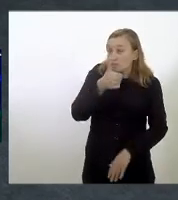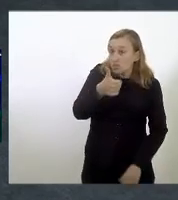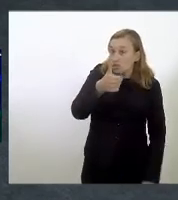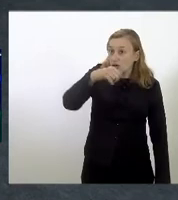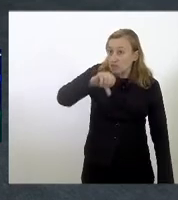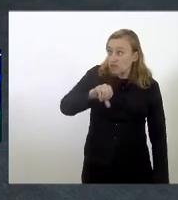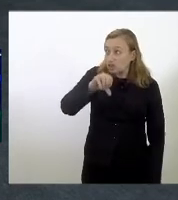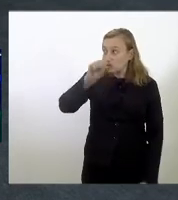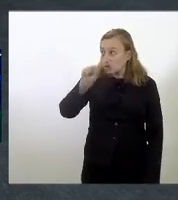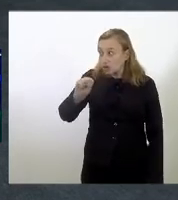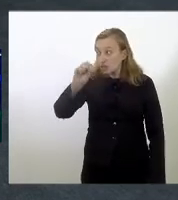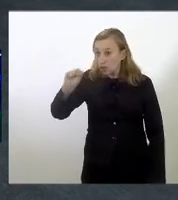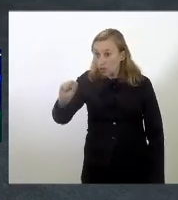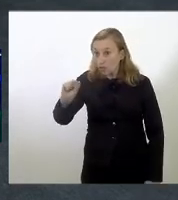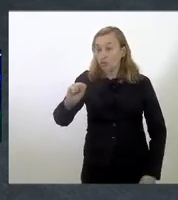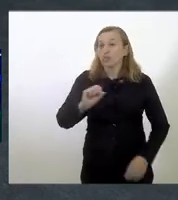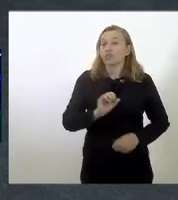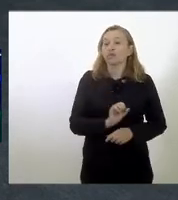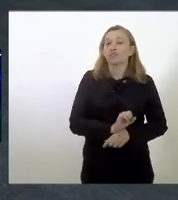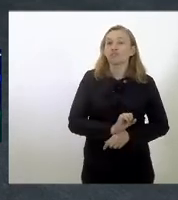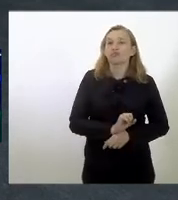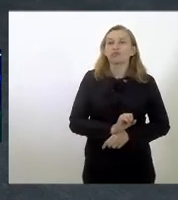1988, que diz que